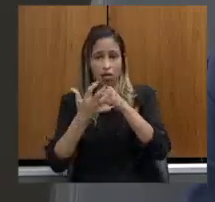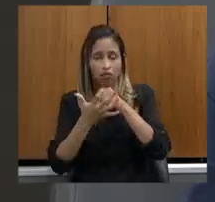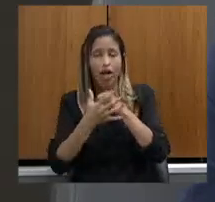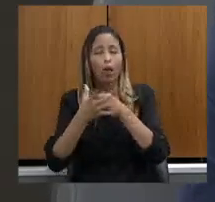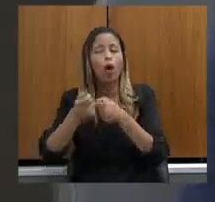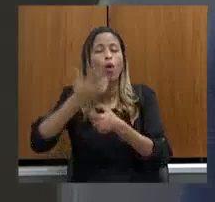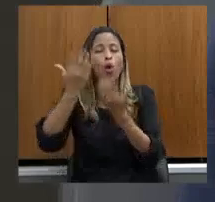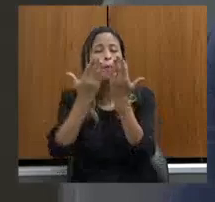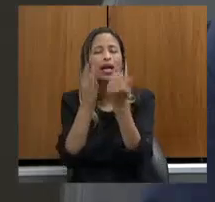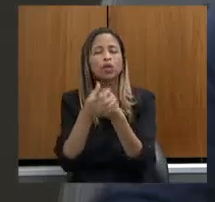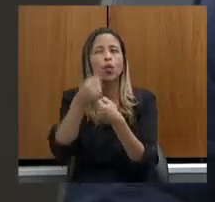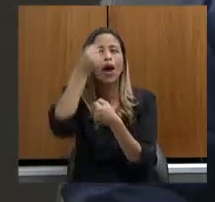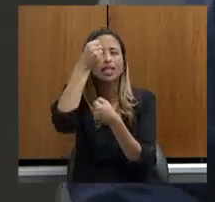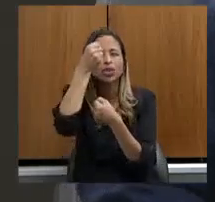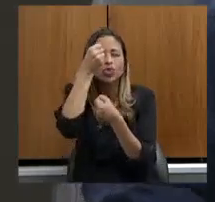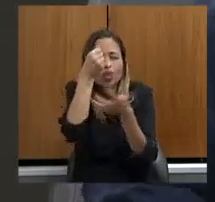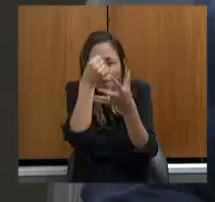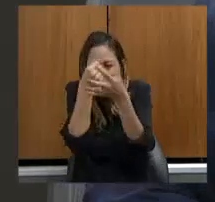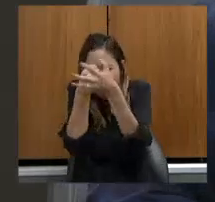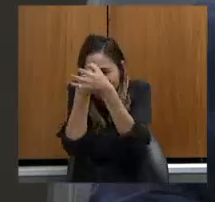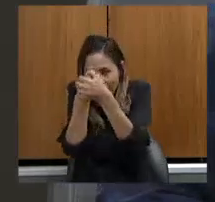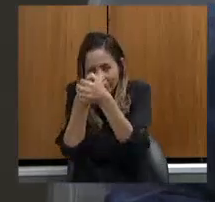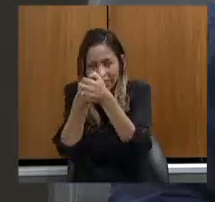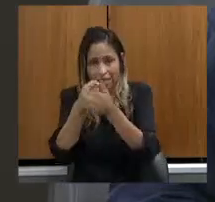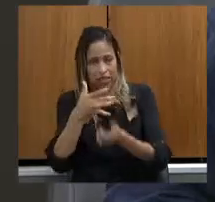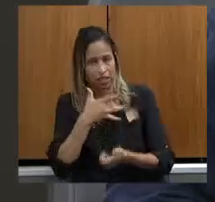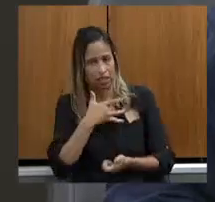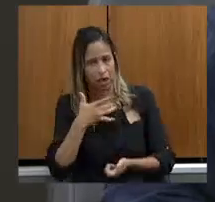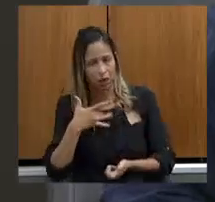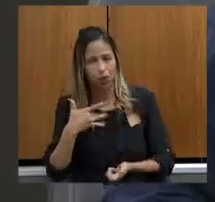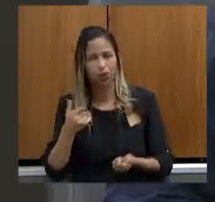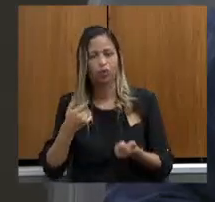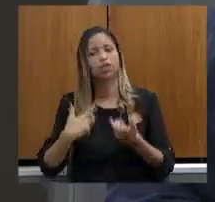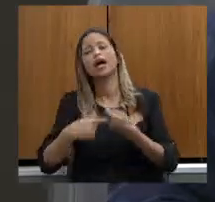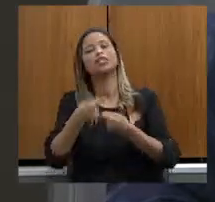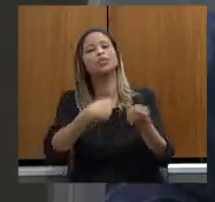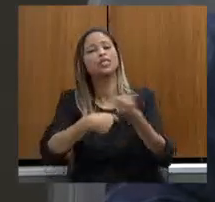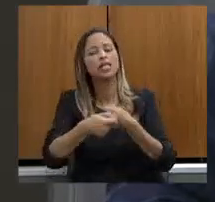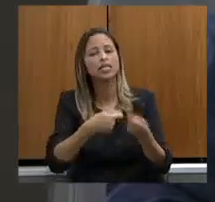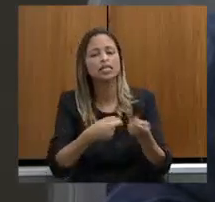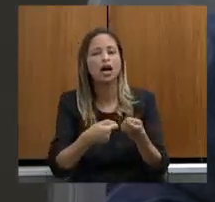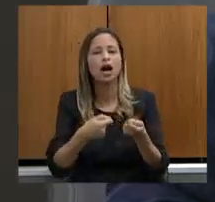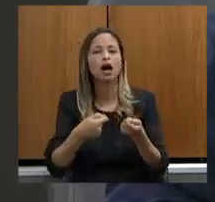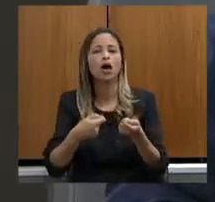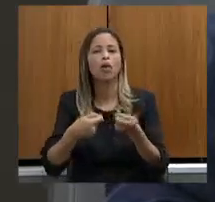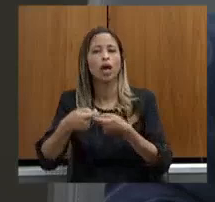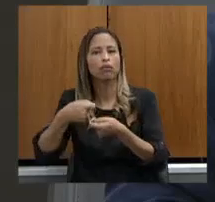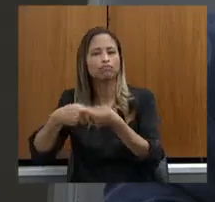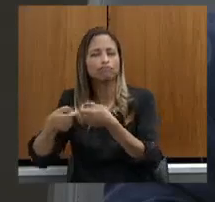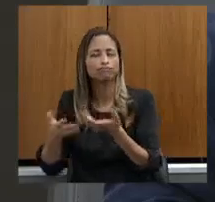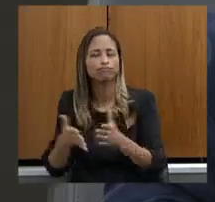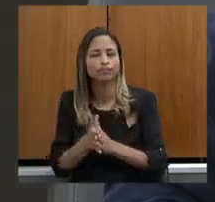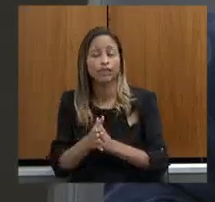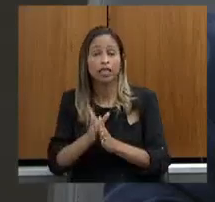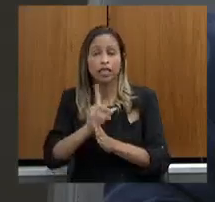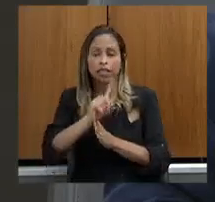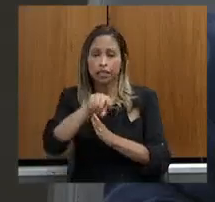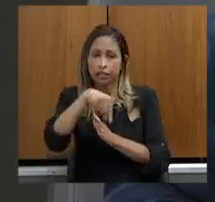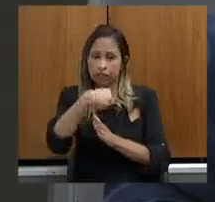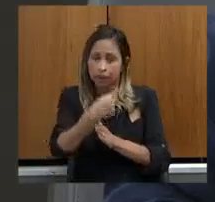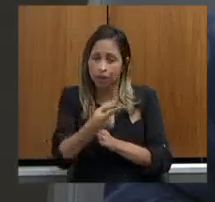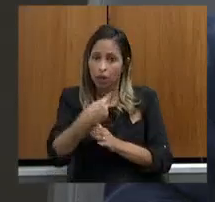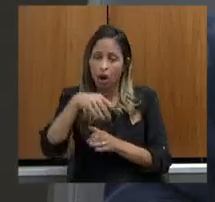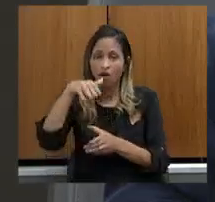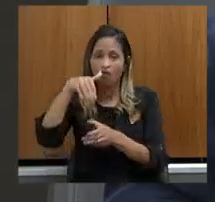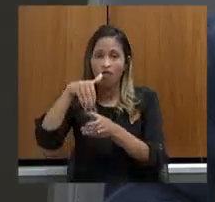guarda-chuva né Não só na área da saúde mas na área da administração pública recuperação Econômica depois nós